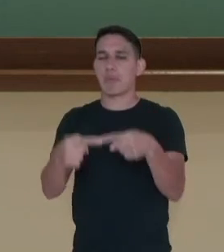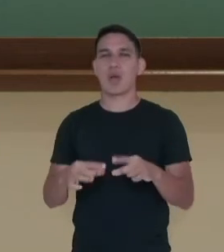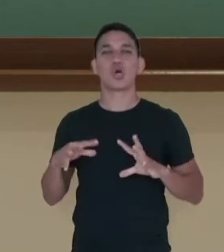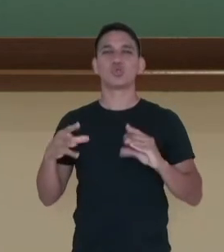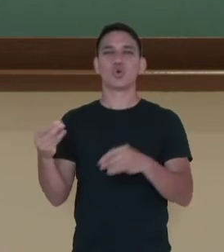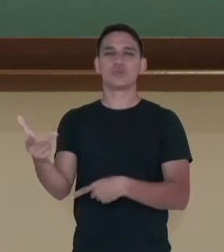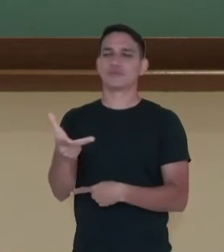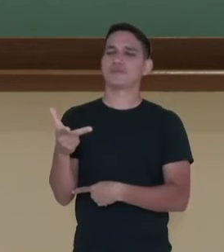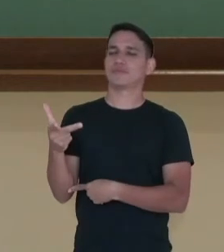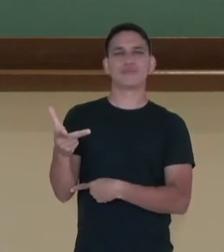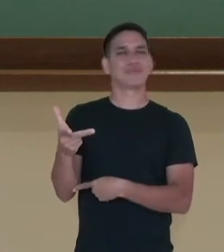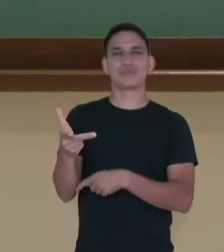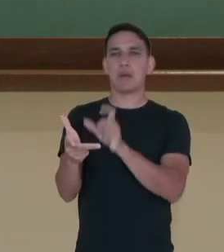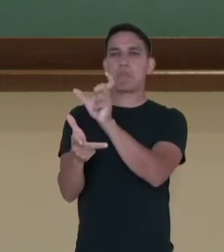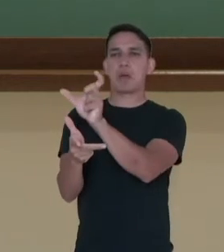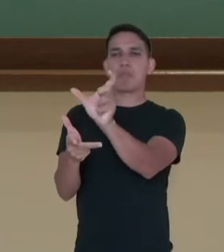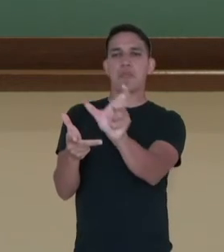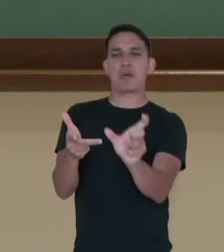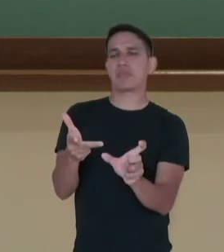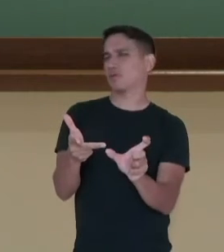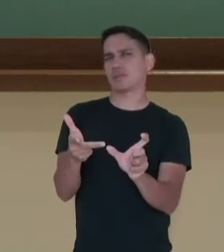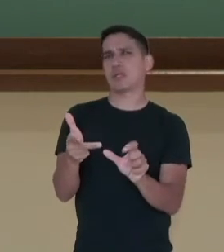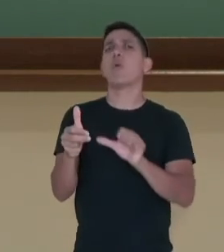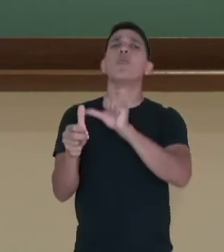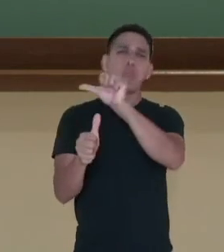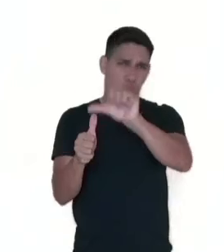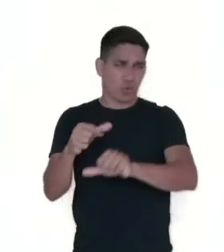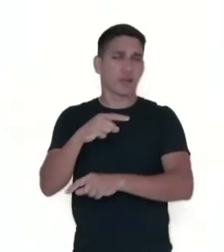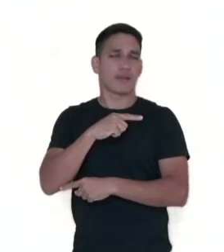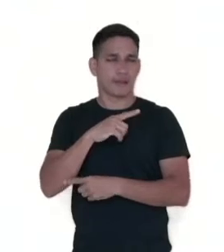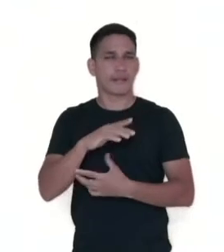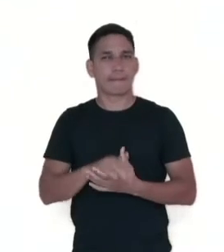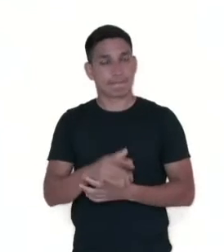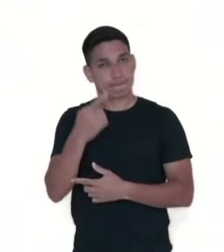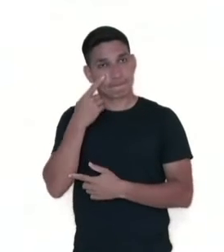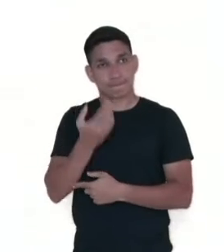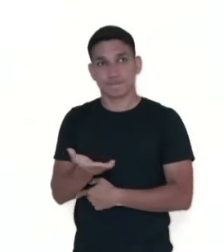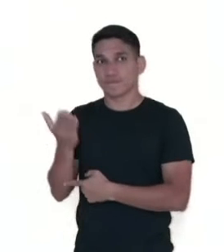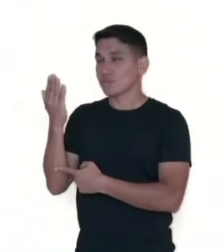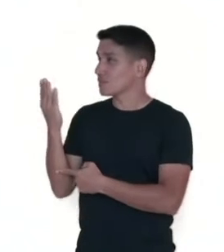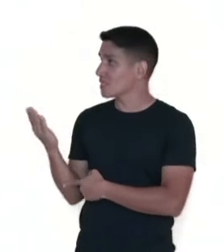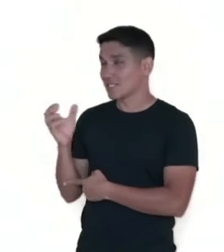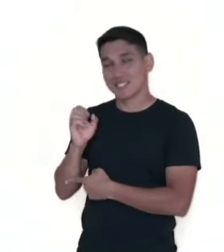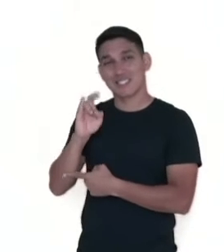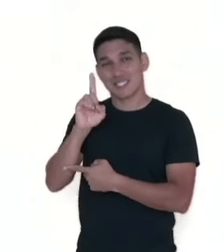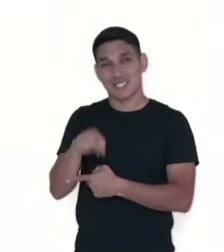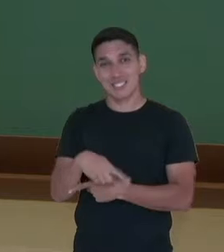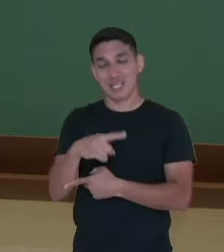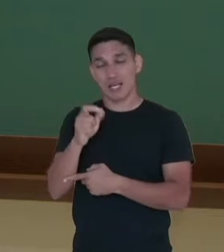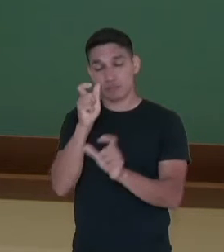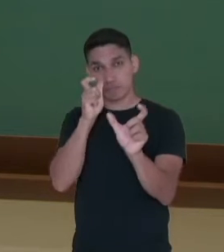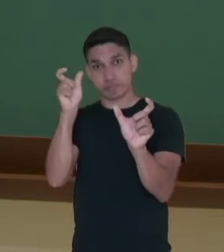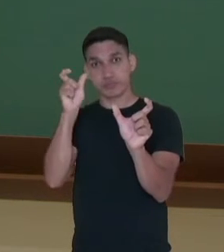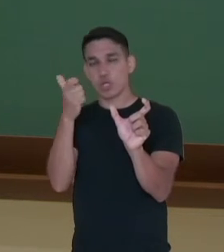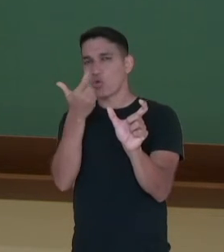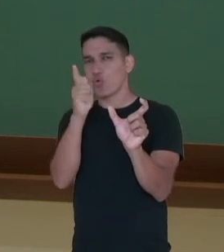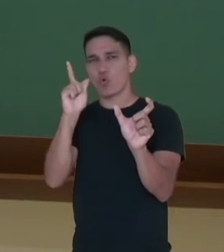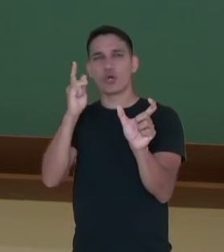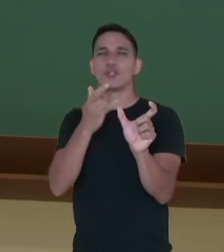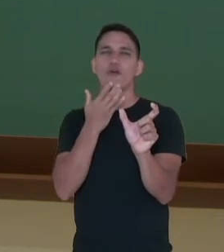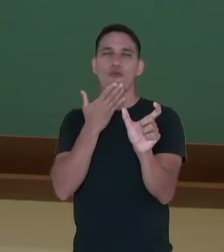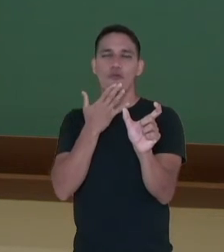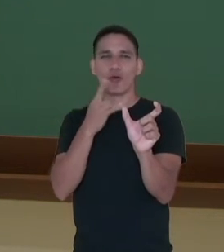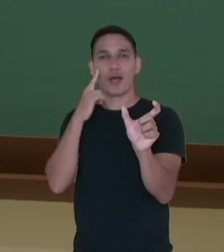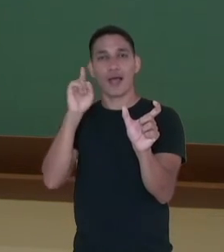ter ali, tá? Algumas diferenças. Olha aqui, ó, o que está destacado, inclusive, em outra cor, é